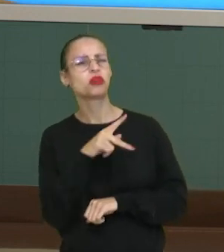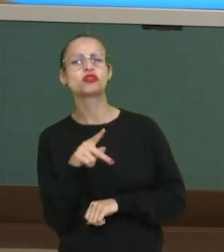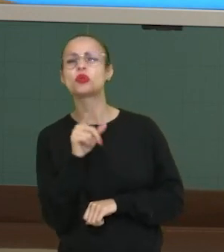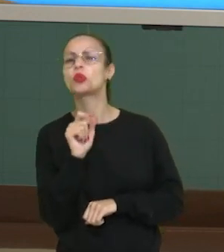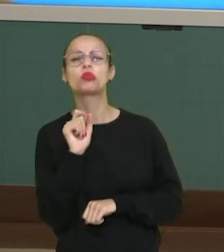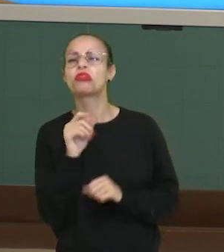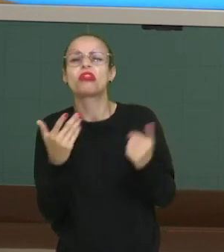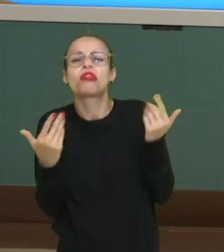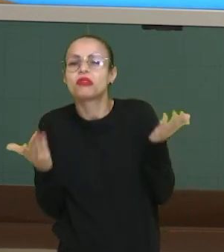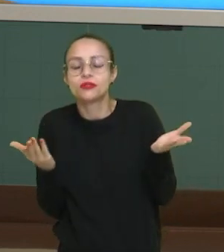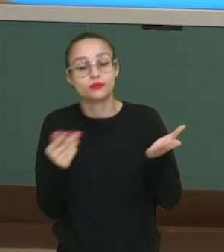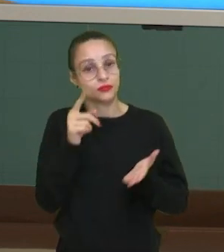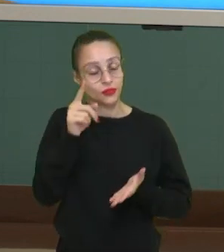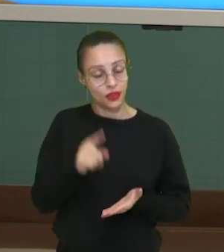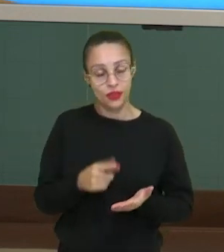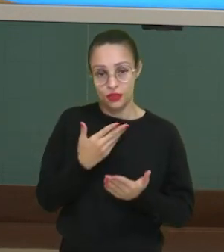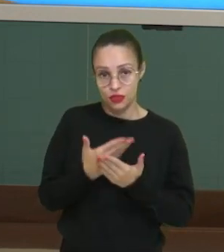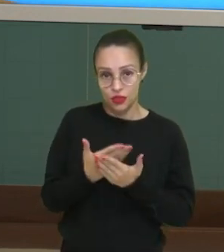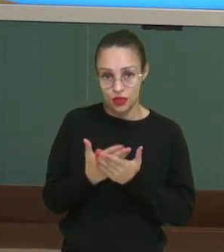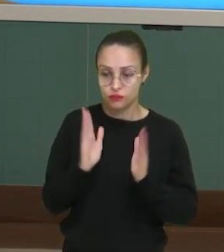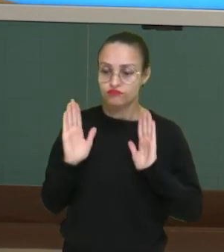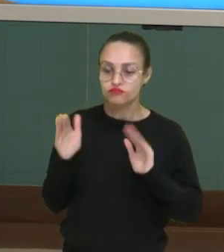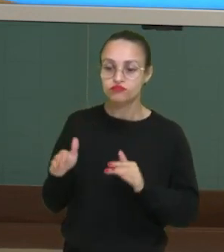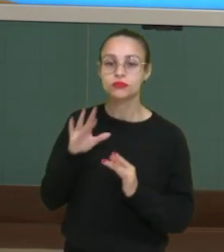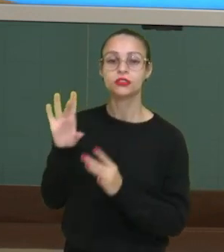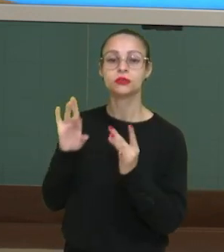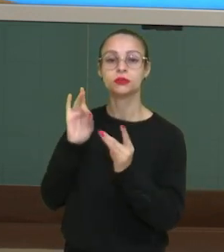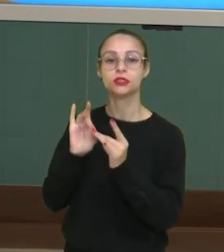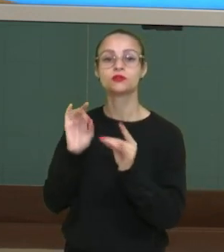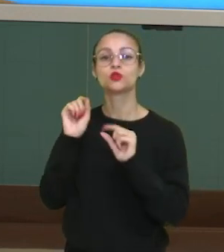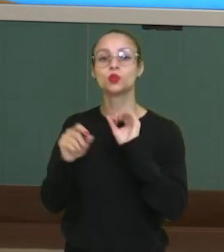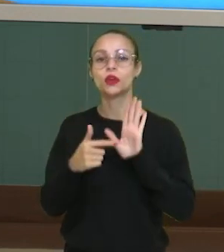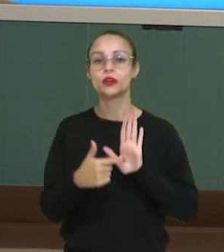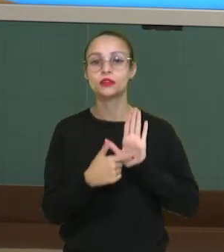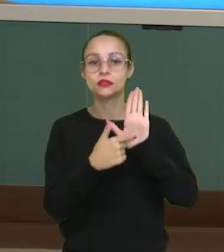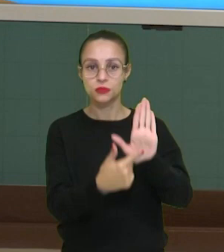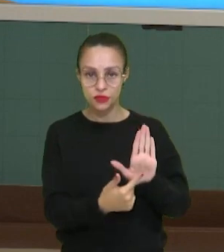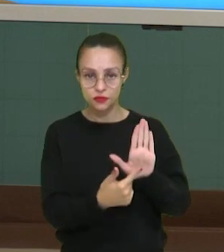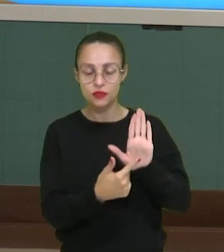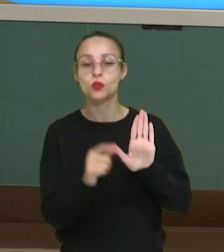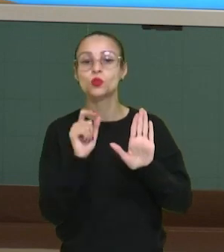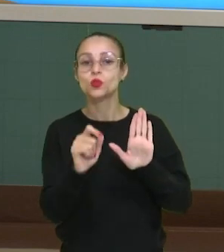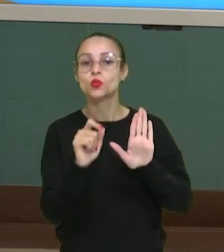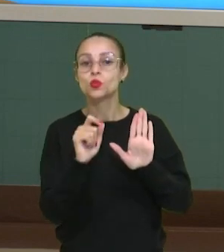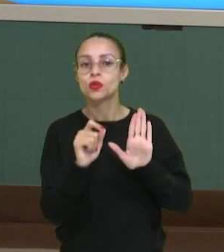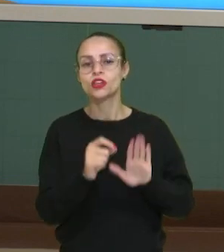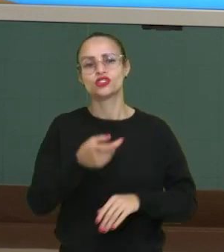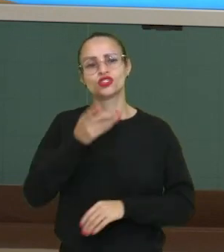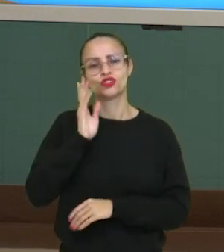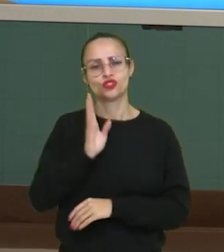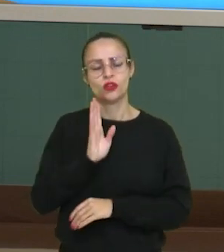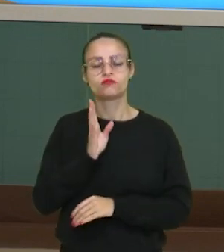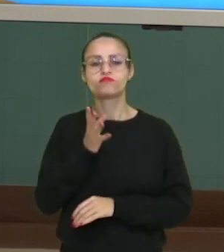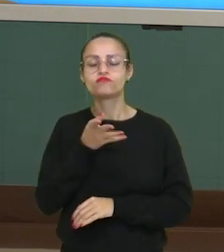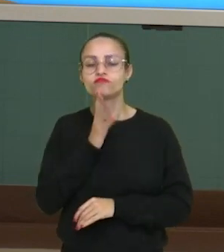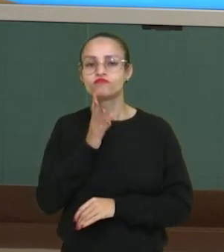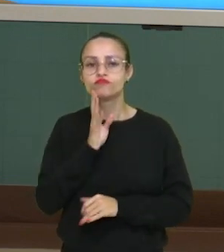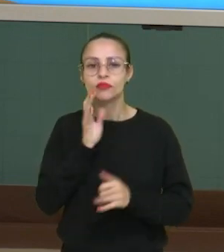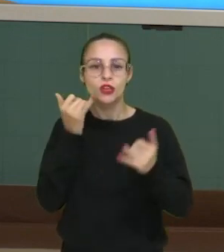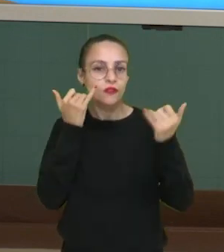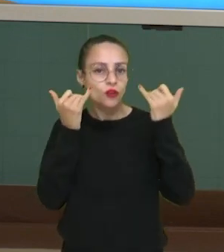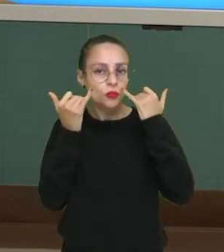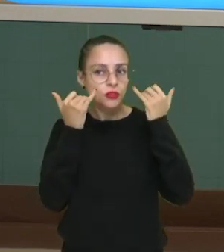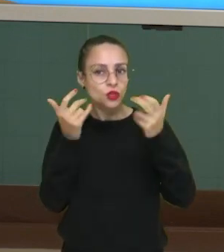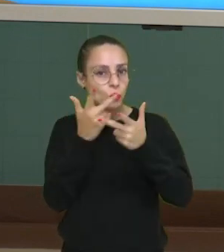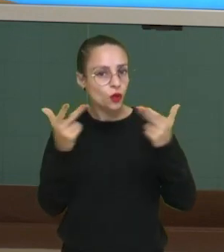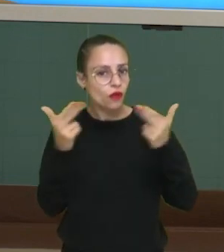nivelamento? Uma aula de nivelamento é quando nós apresentamos, conhecemos informações que são